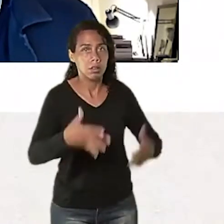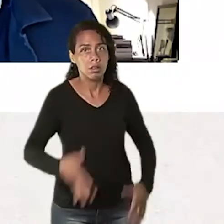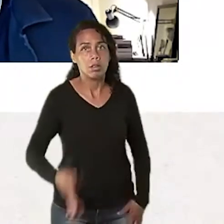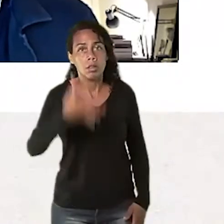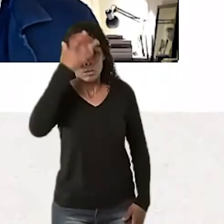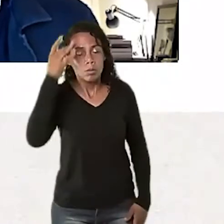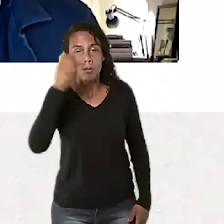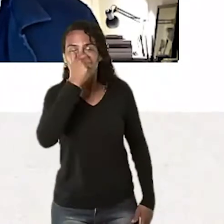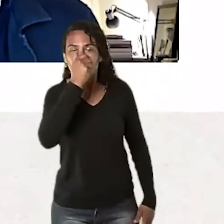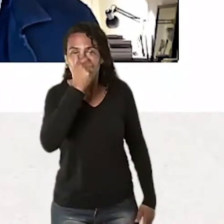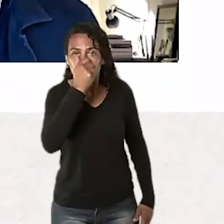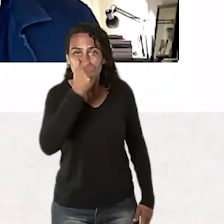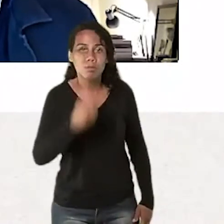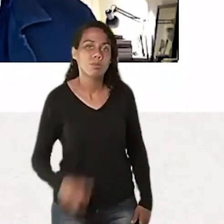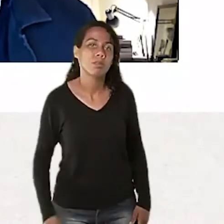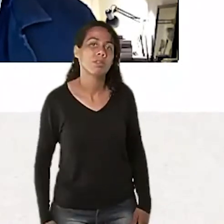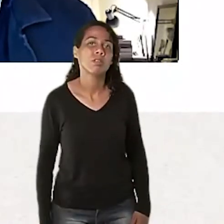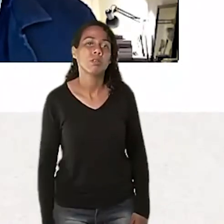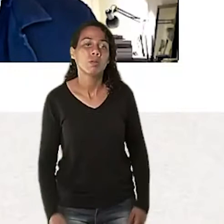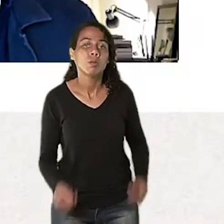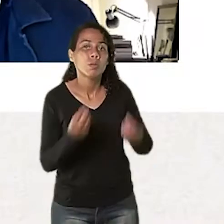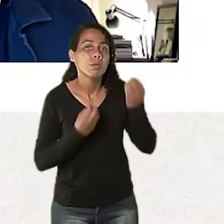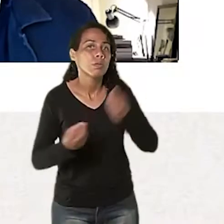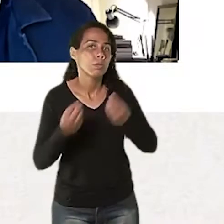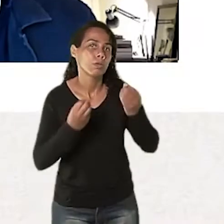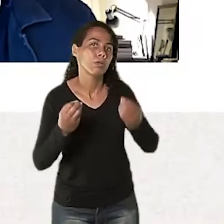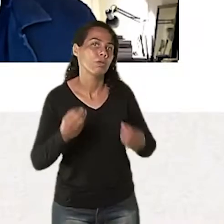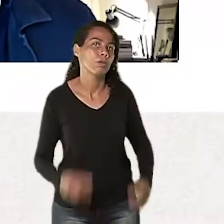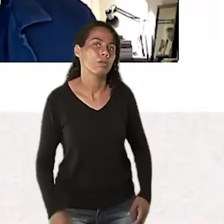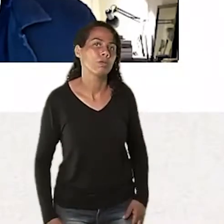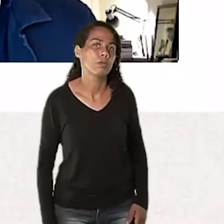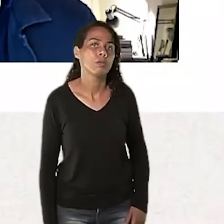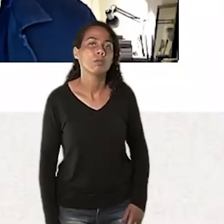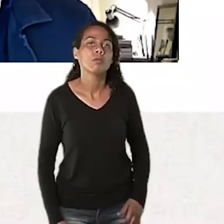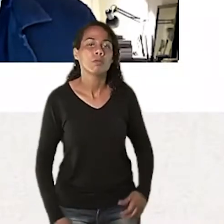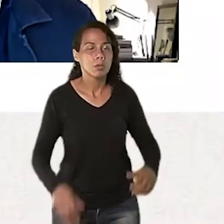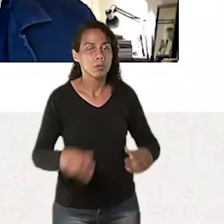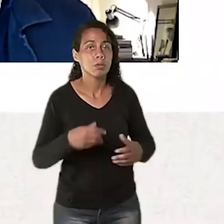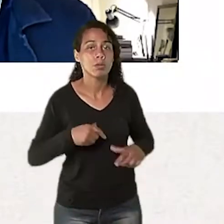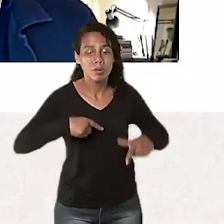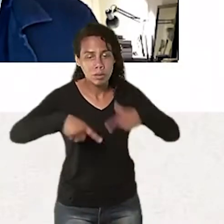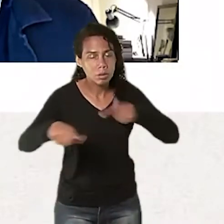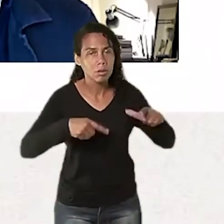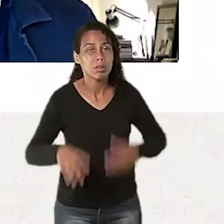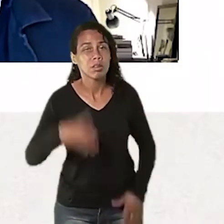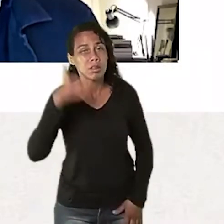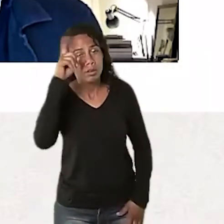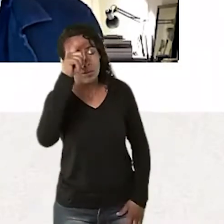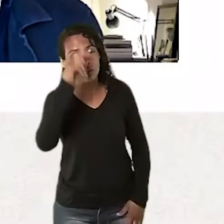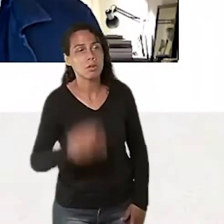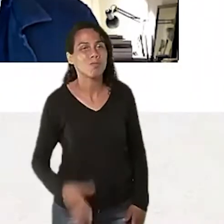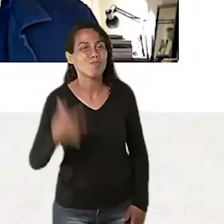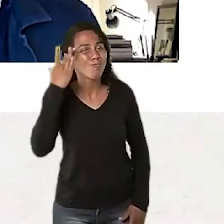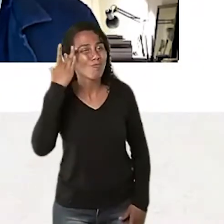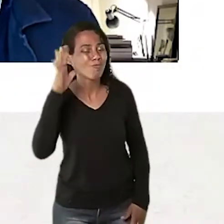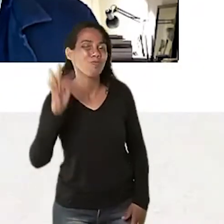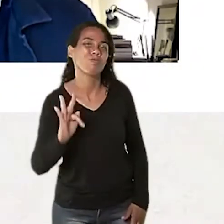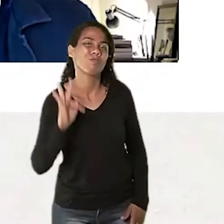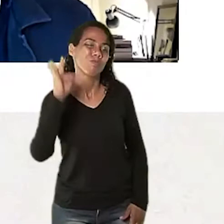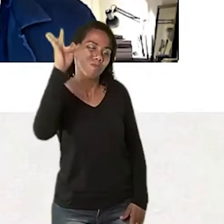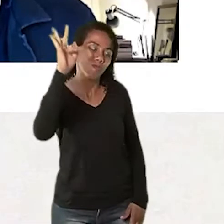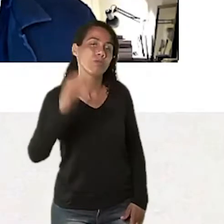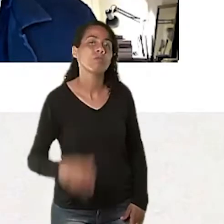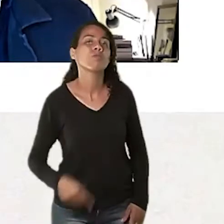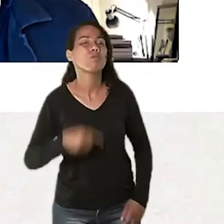muitas formas de vida que a gente vai ter que se adaptar, né, Cuenca? Mas o seu livro, muito legal dele, é